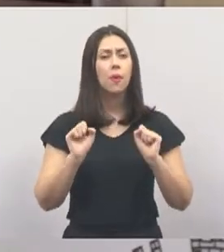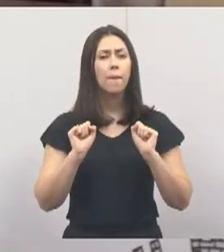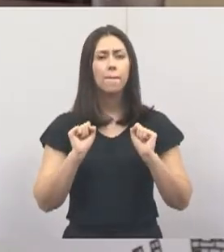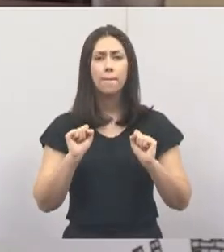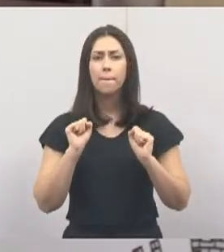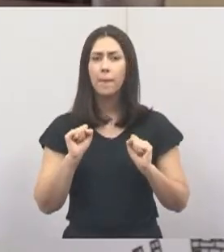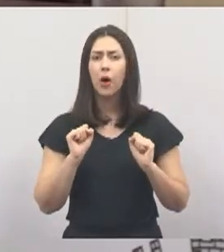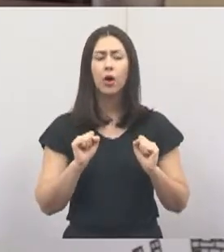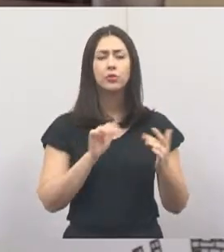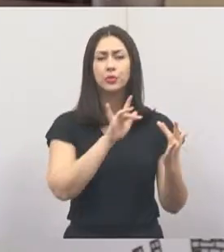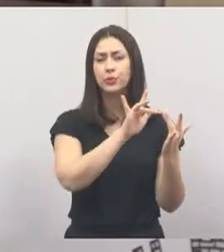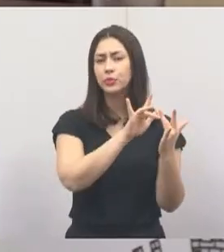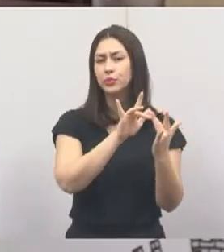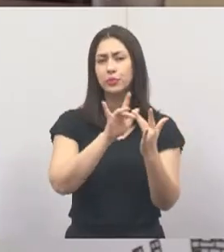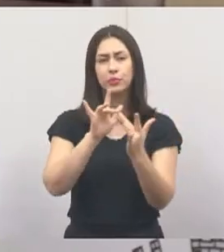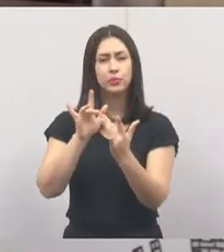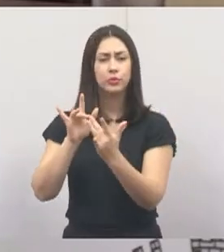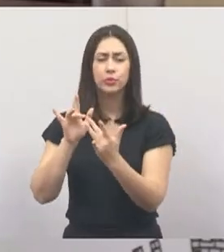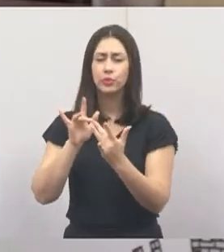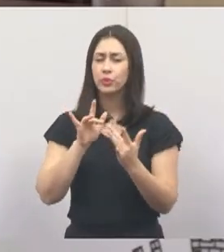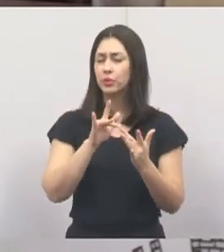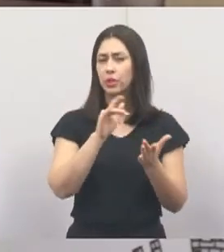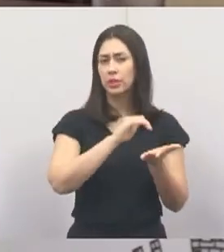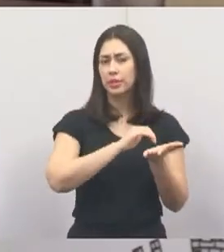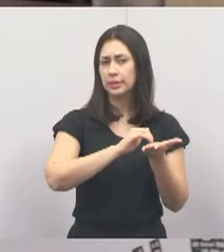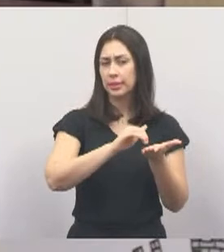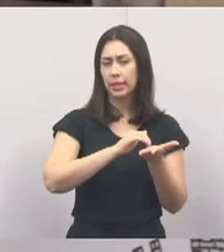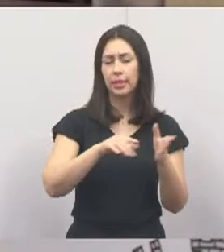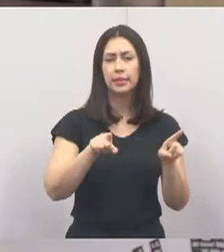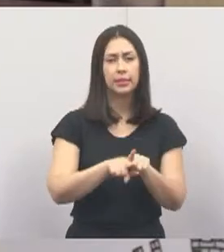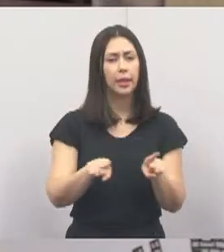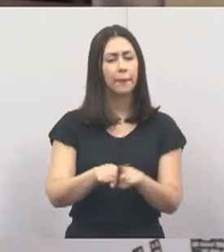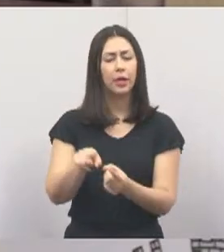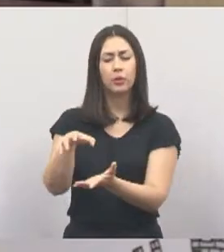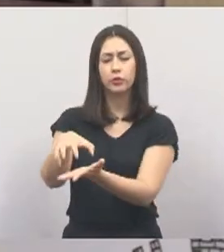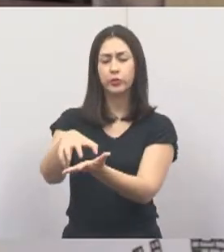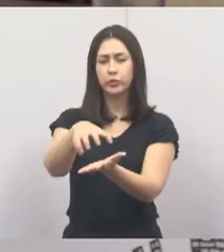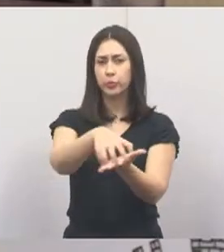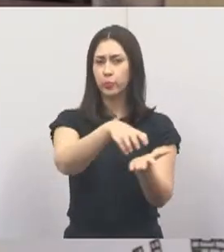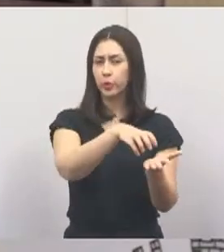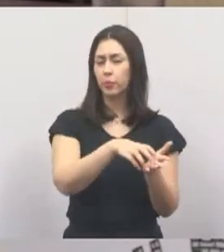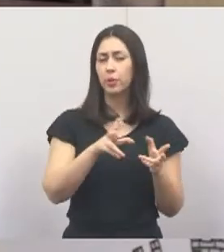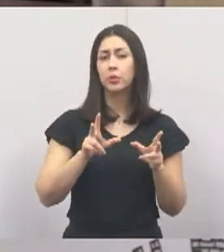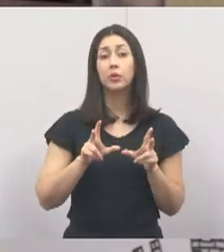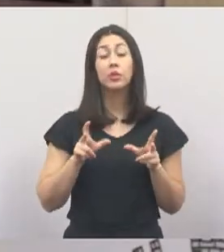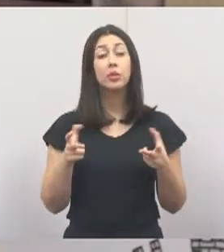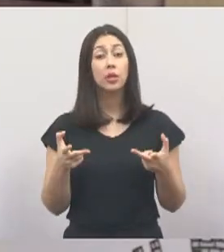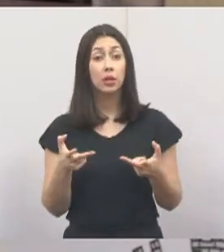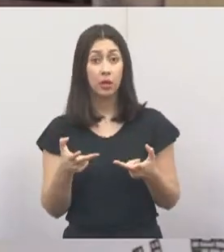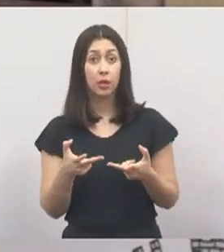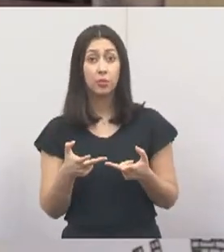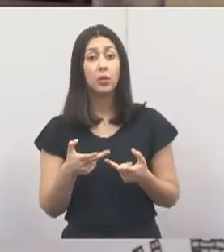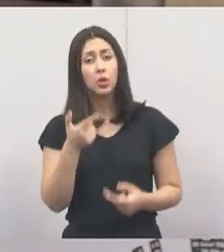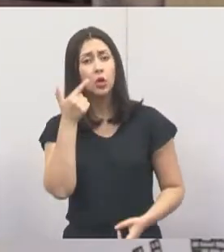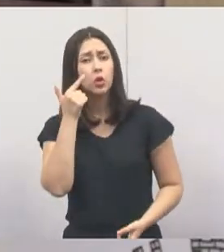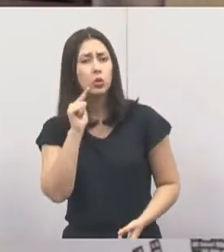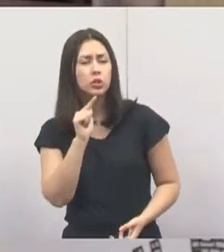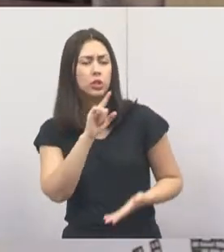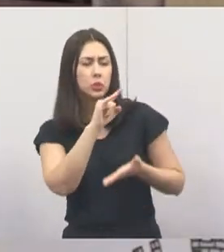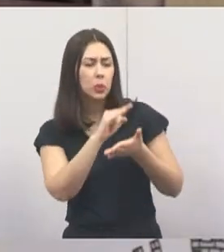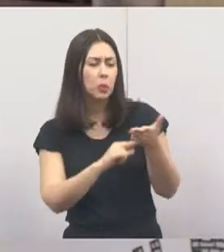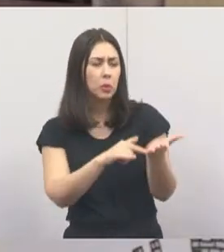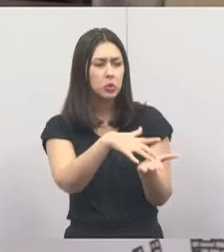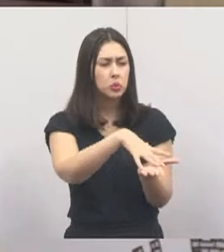às secretarias e aos departamentos da Câmara Municipal de Jacareí, podendo obter cópias dos